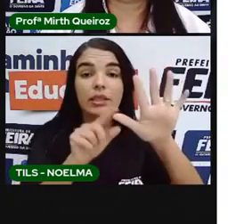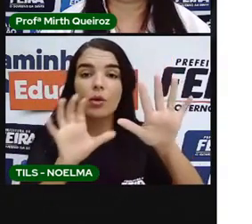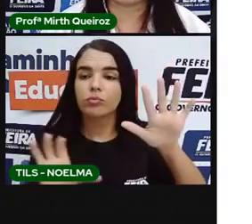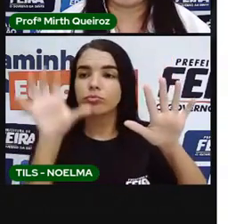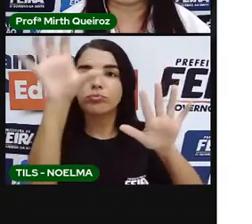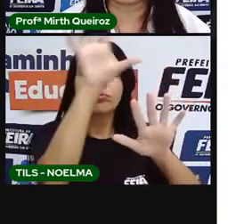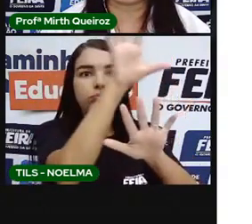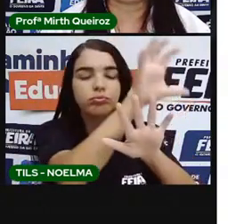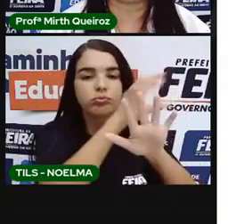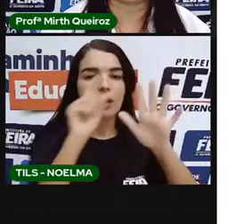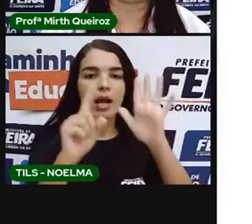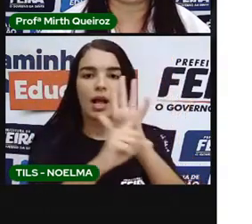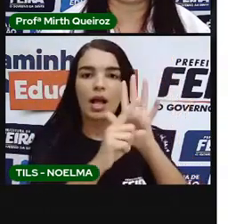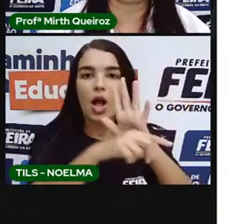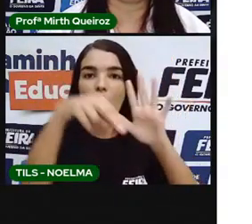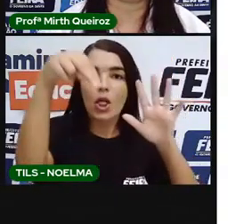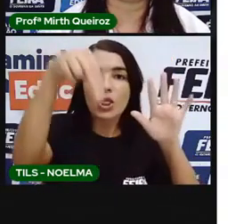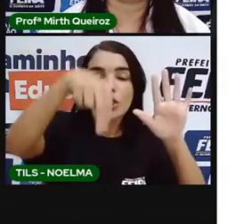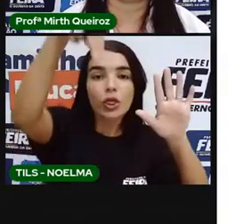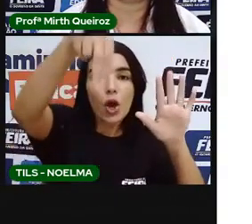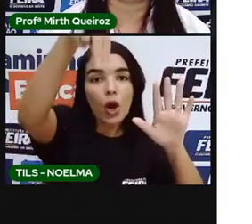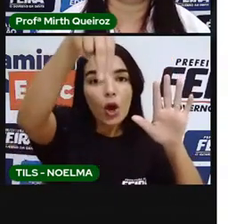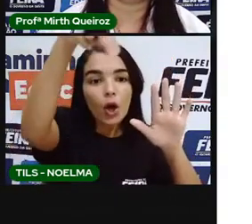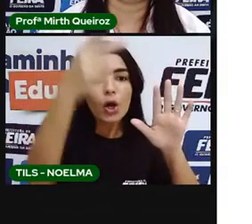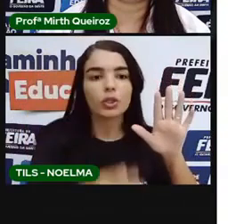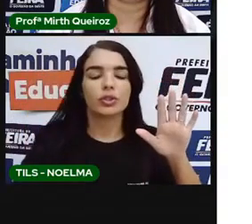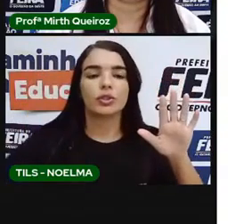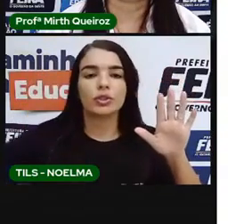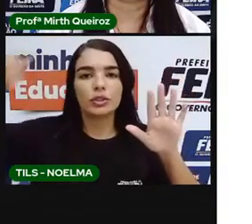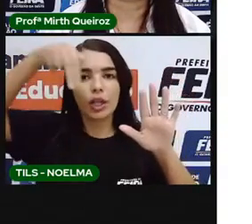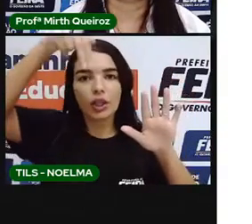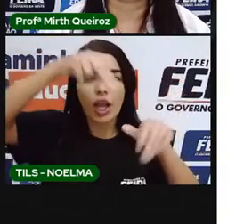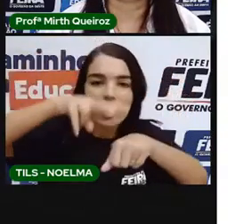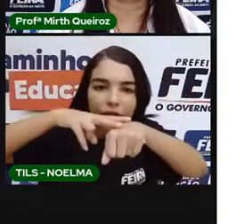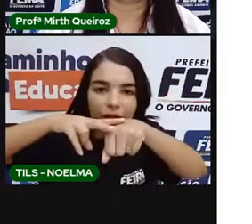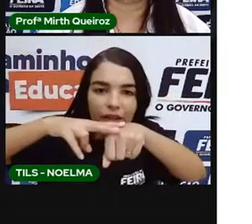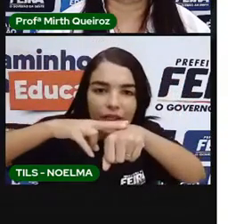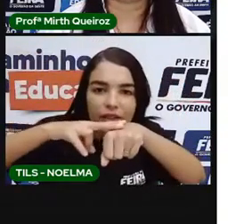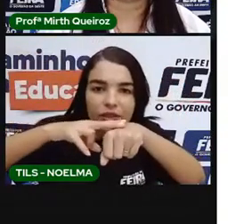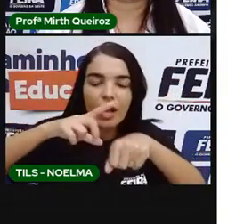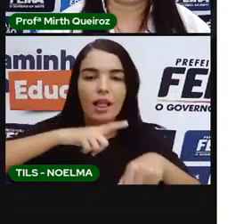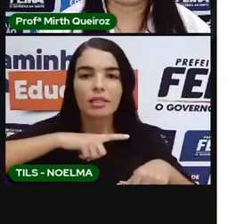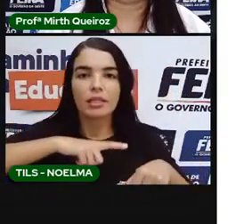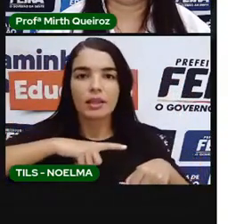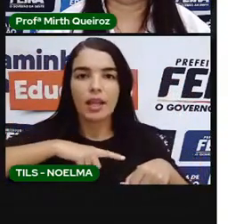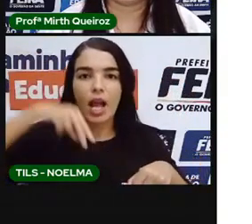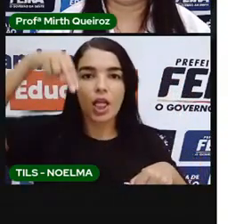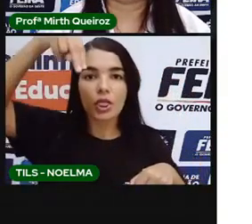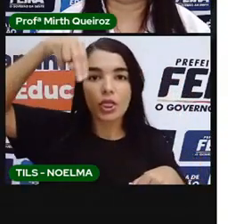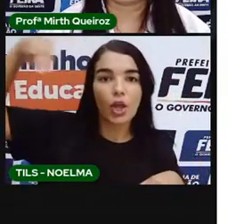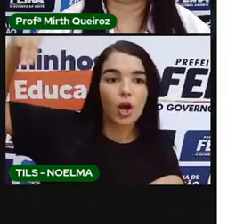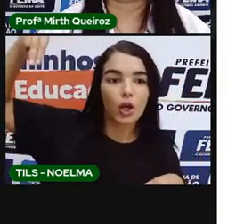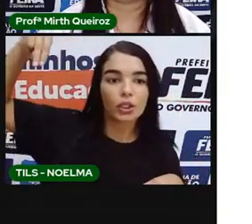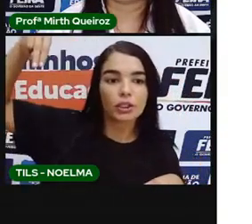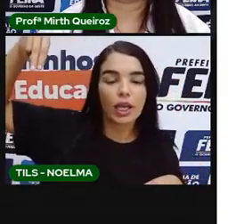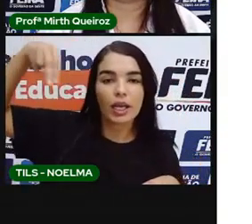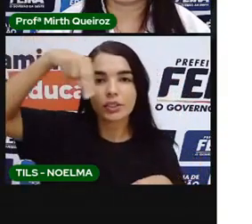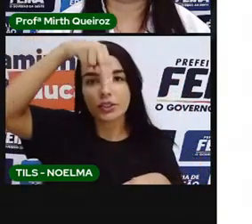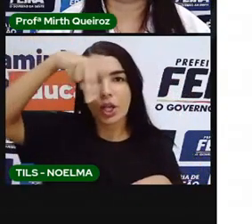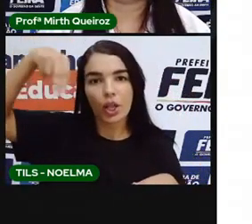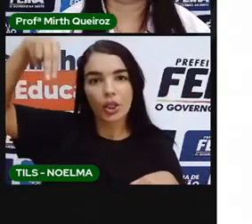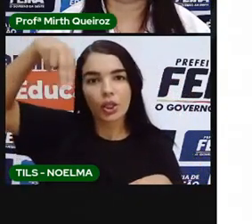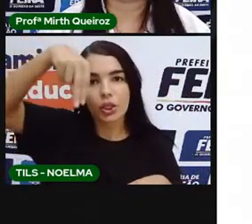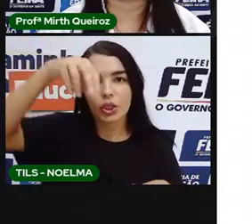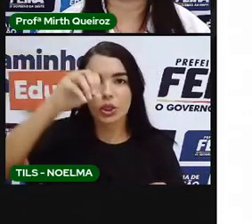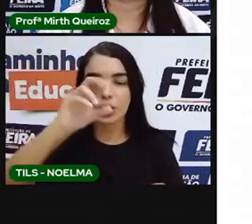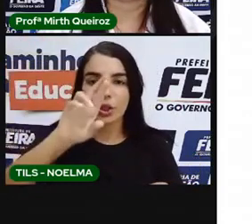A região norte, essa região mais acima, que está da cor verde. Nós temos aqui a nordeste, essa